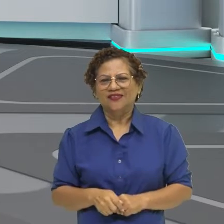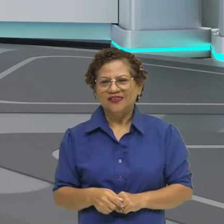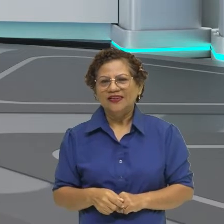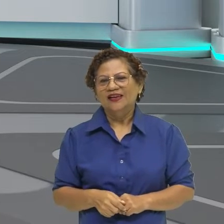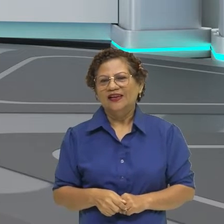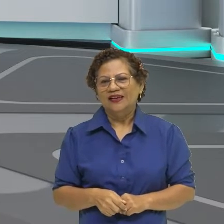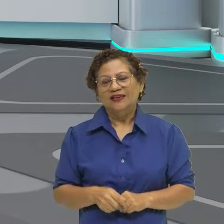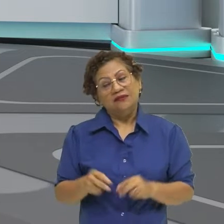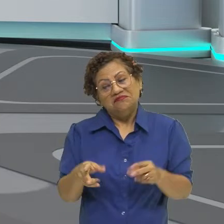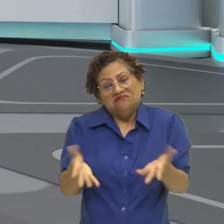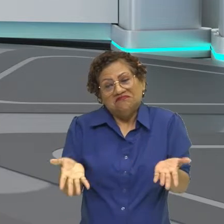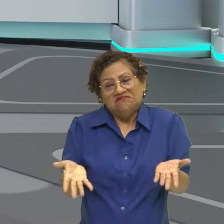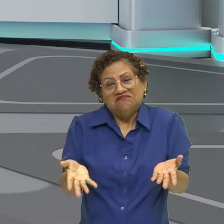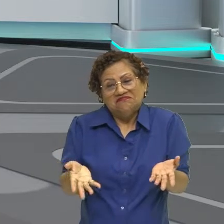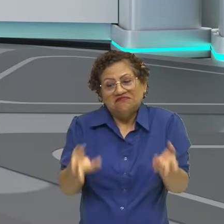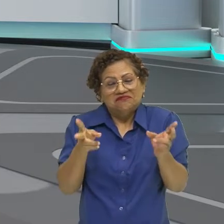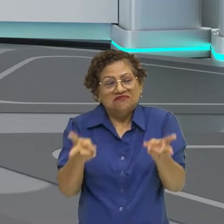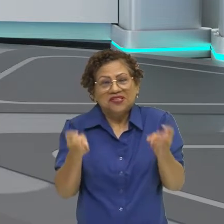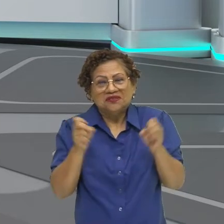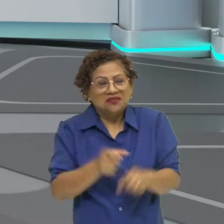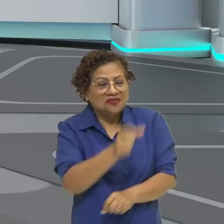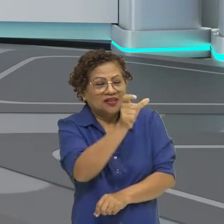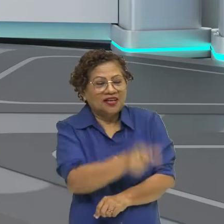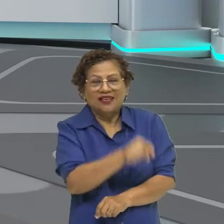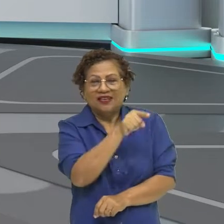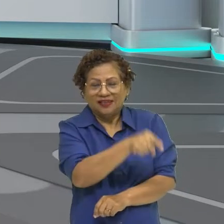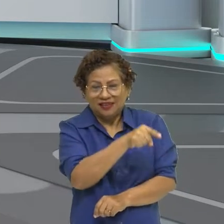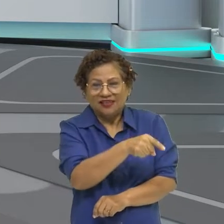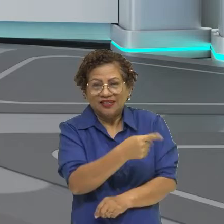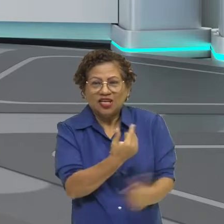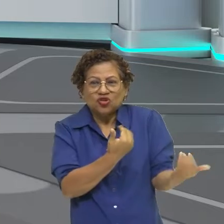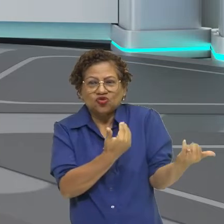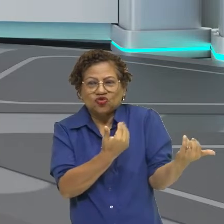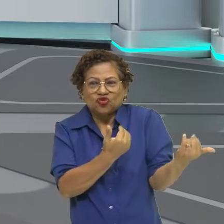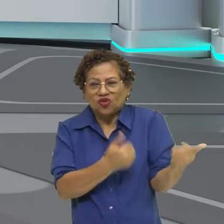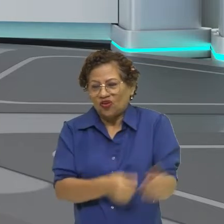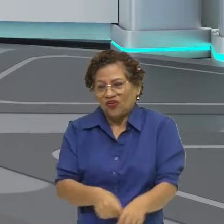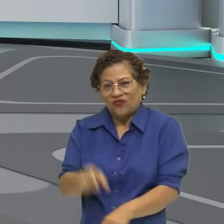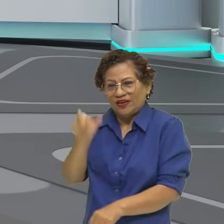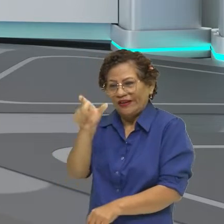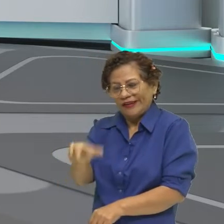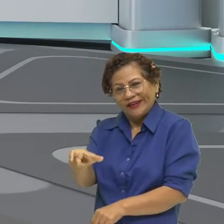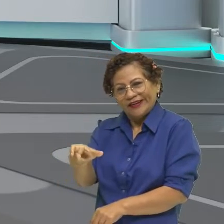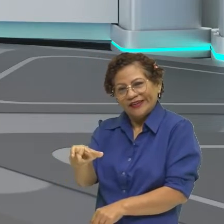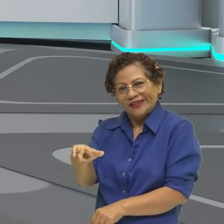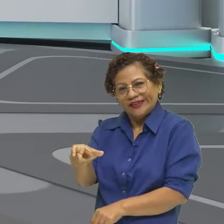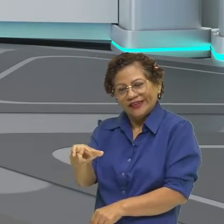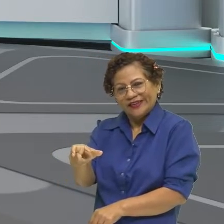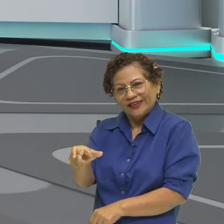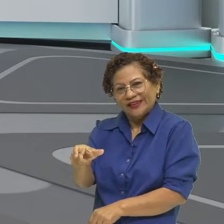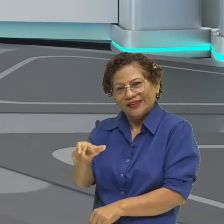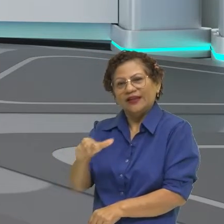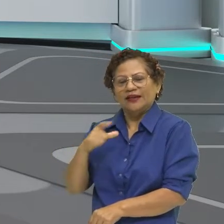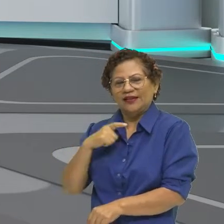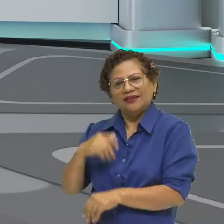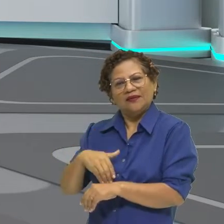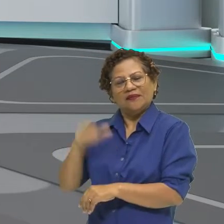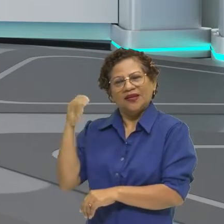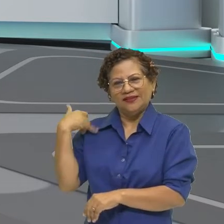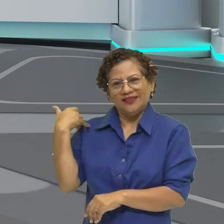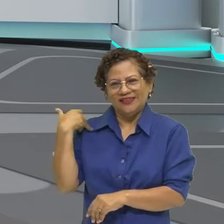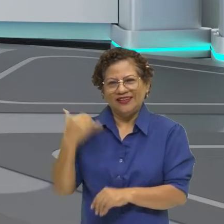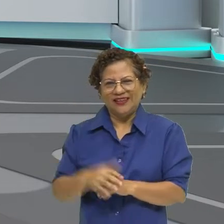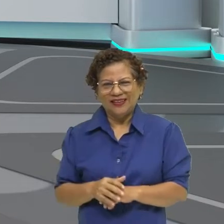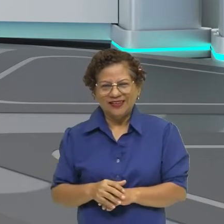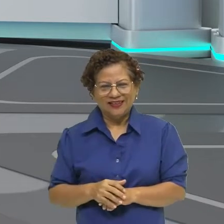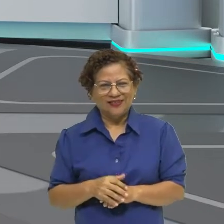vocês percebem que a professora Lúcia é mais jovem do que a professora Gabriela, certo? Olha aí. Ou então vocês devem estar falando, ixi, essa professora Gabriela tem uma cara de ser